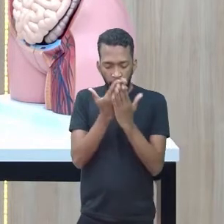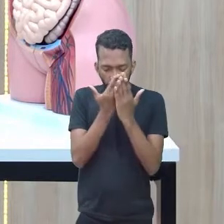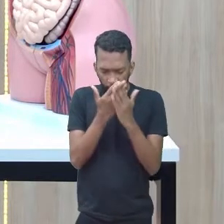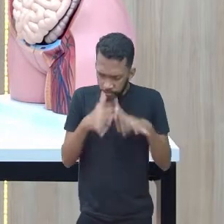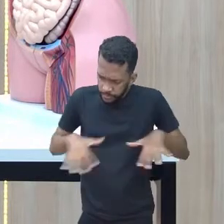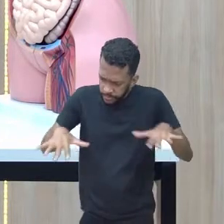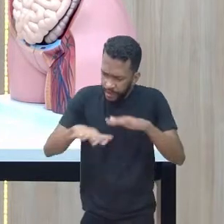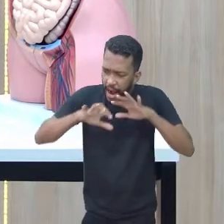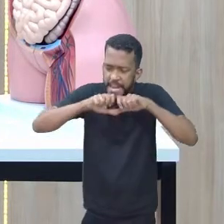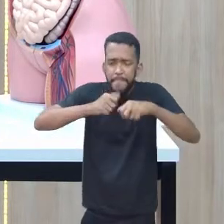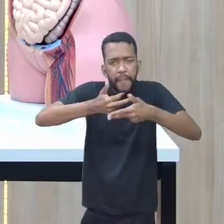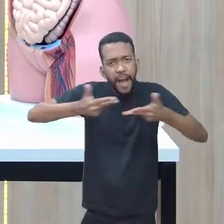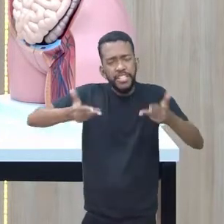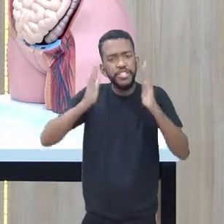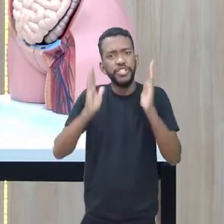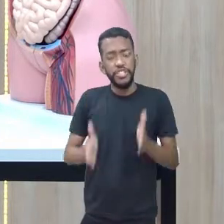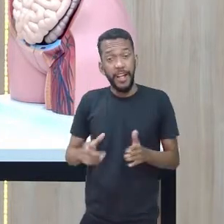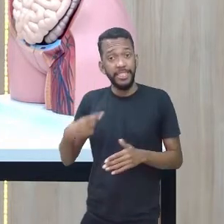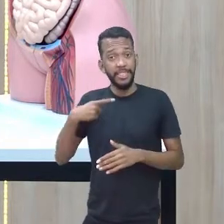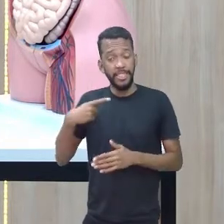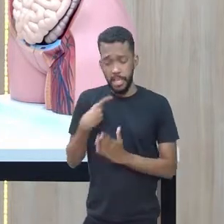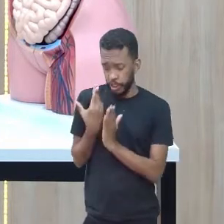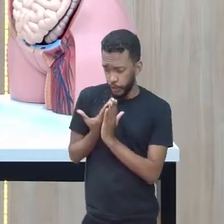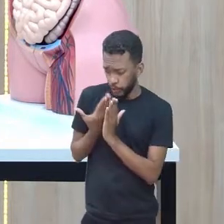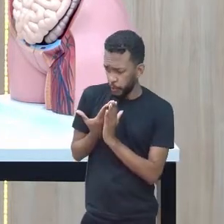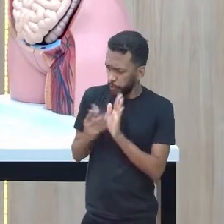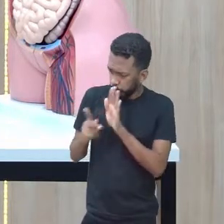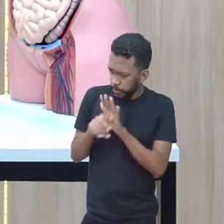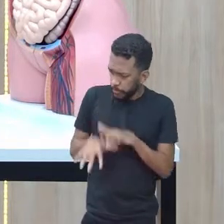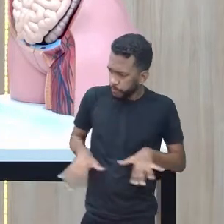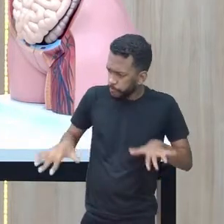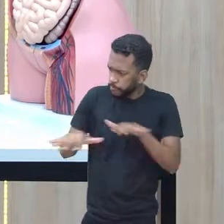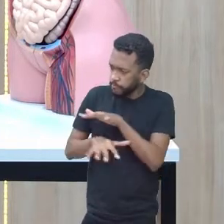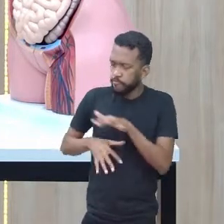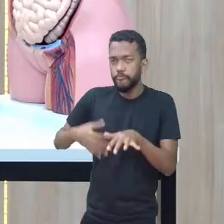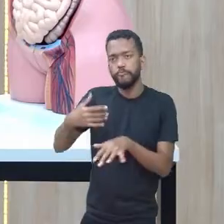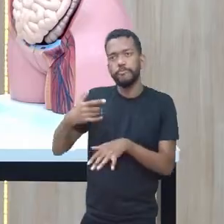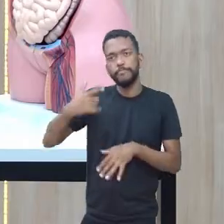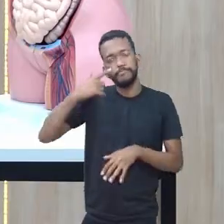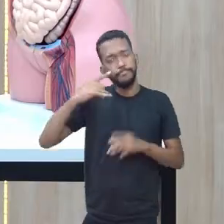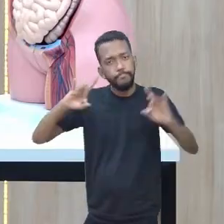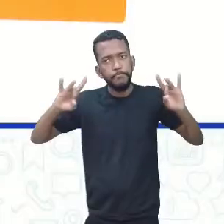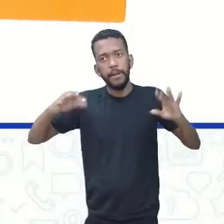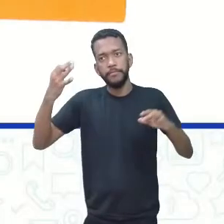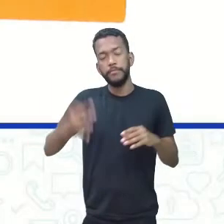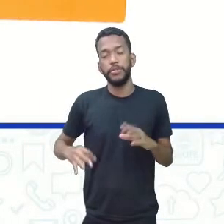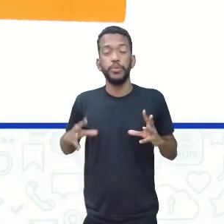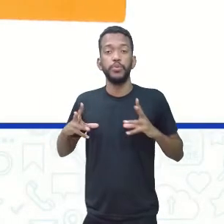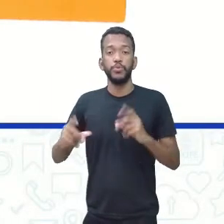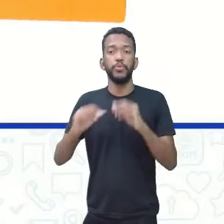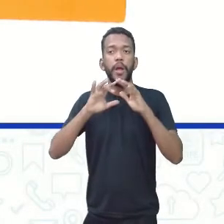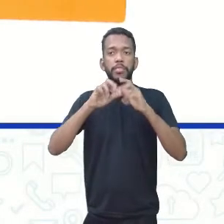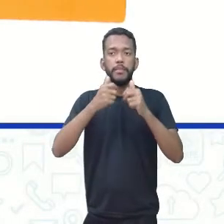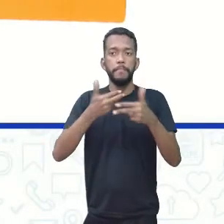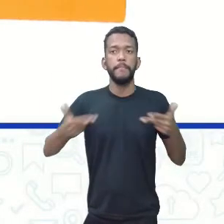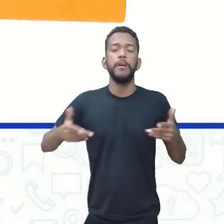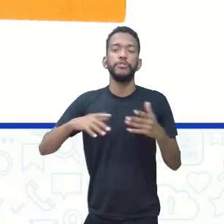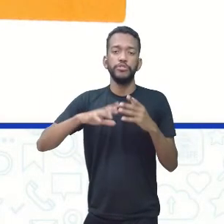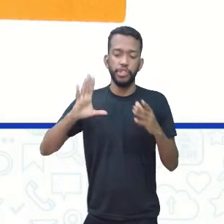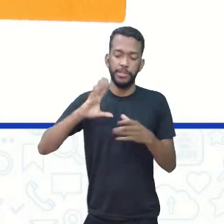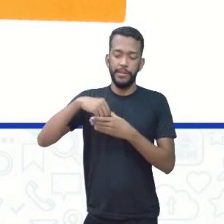E aí, no estudo de animais, ele também vem confirmar Robert Hooke e diz que todos os animais são formados por